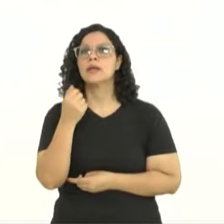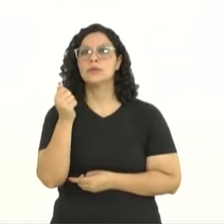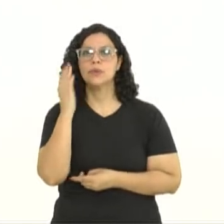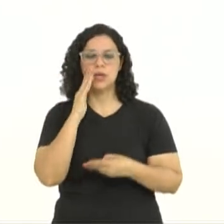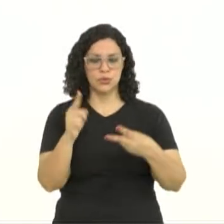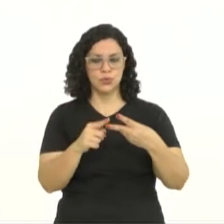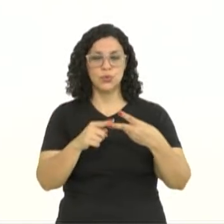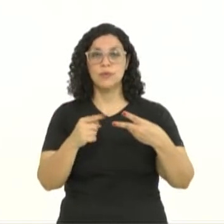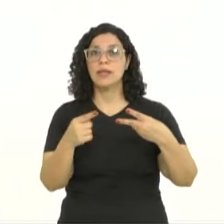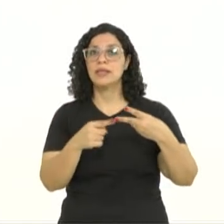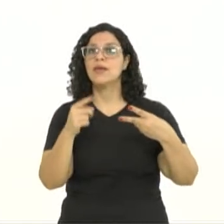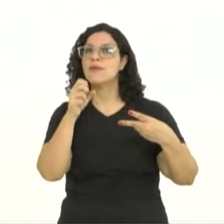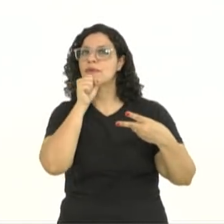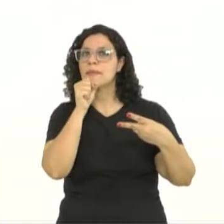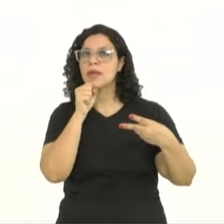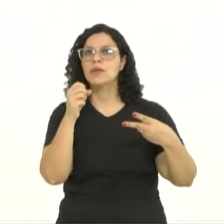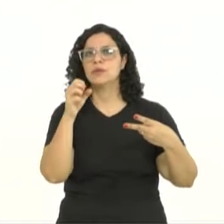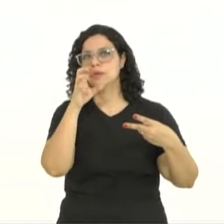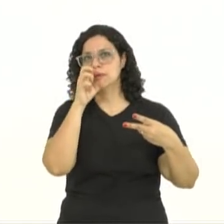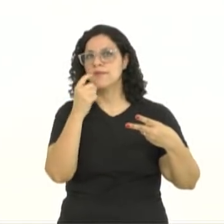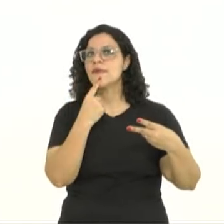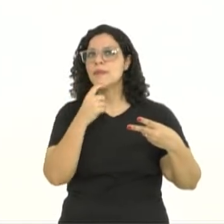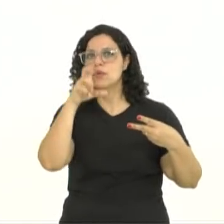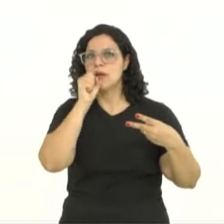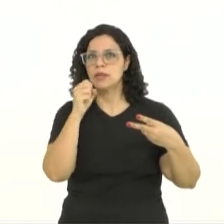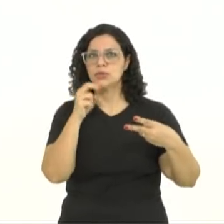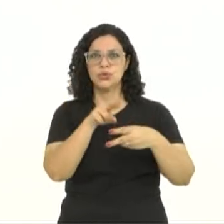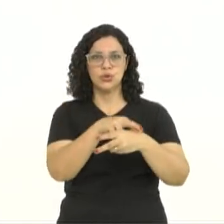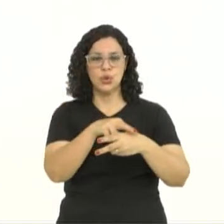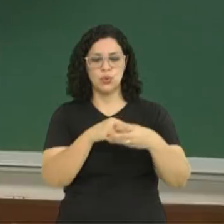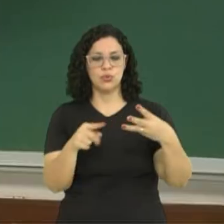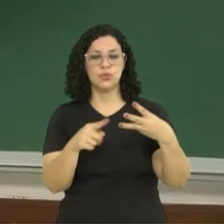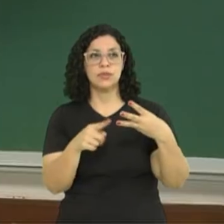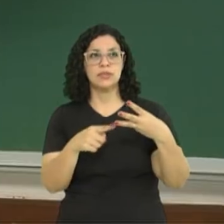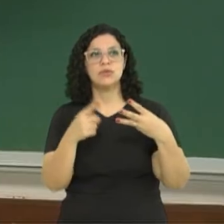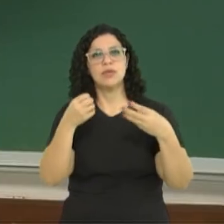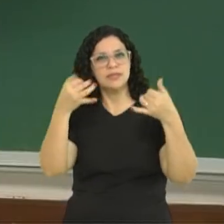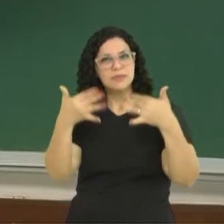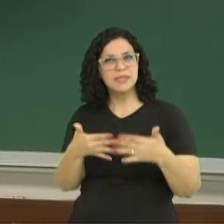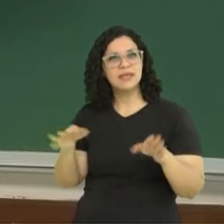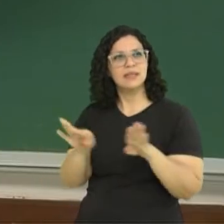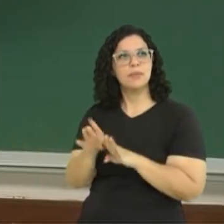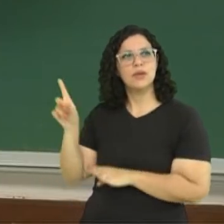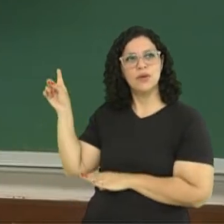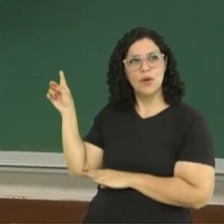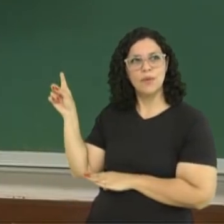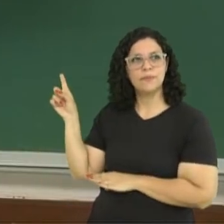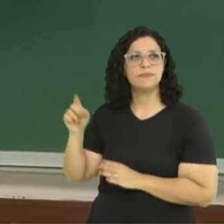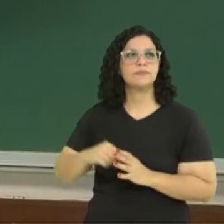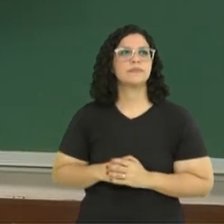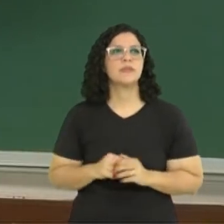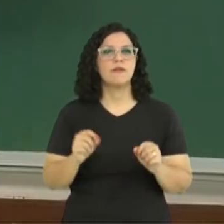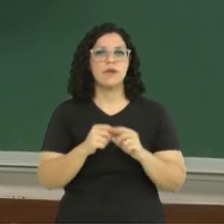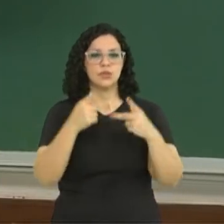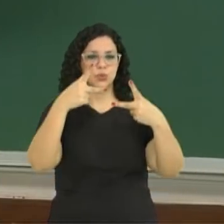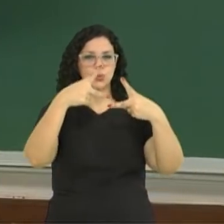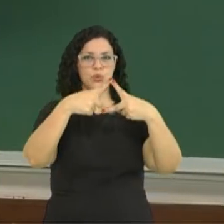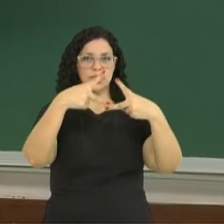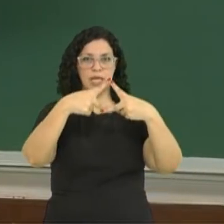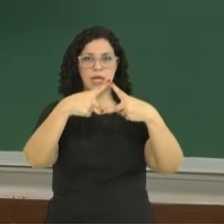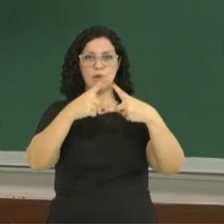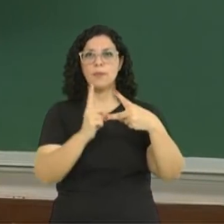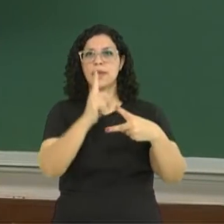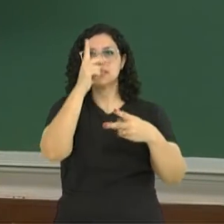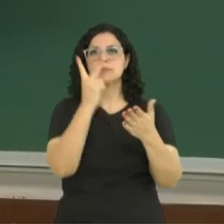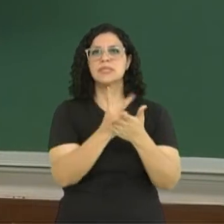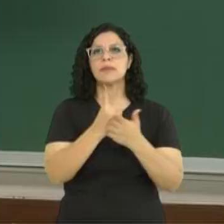as secundárias, vermelho, laranja e roxo. Agora, uma setinha aqui que eu já tinha passado outra vez, eu vou passar novamente. Faz um triângulo para cima, você vai fazer um